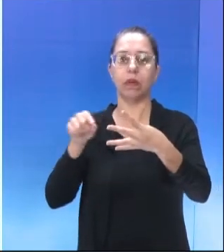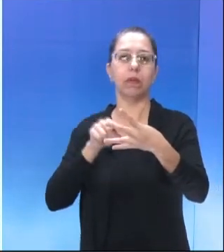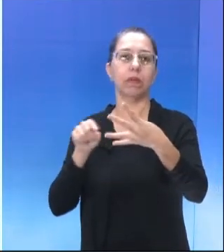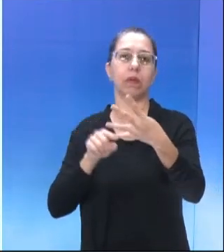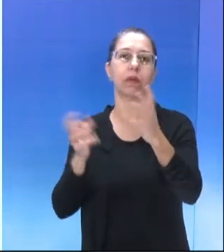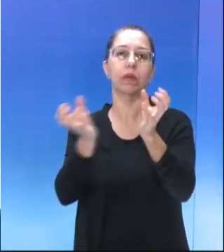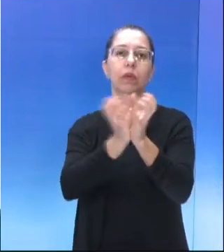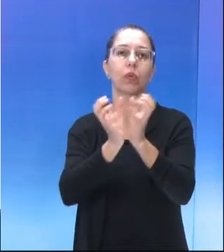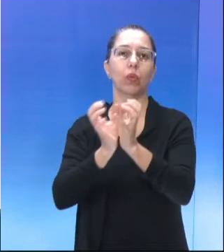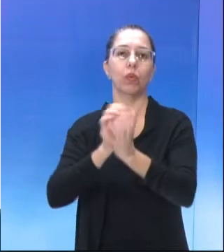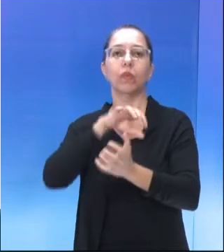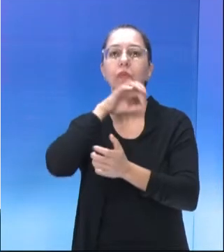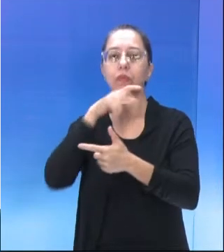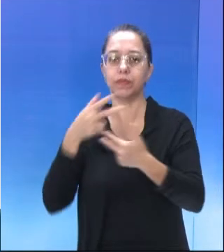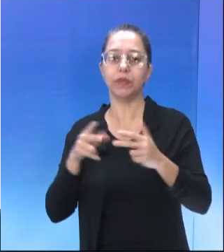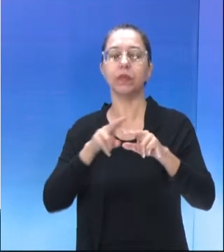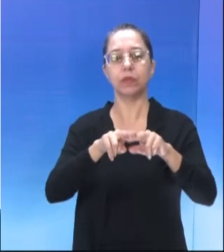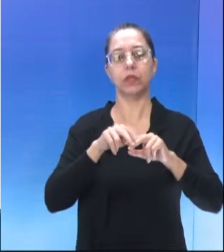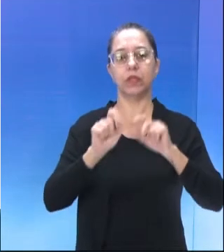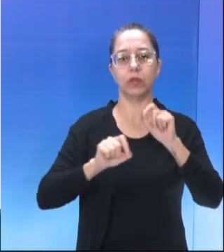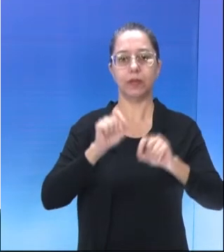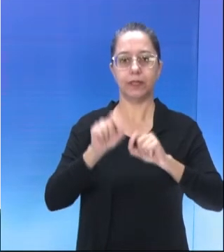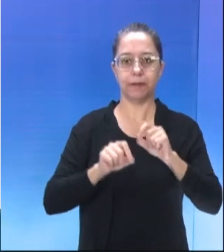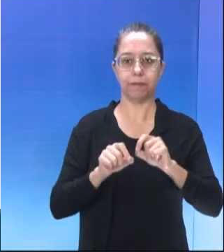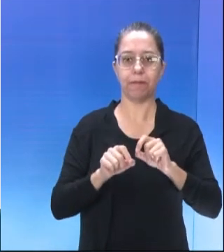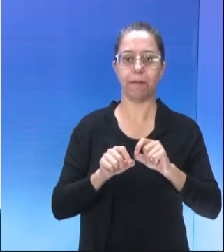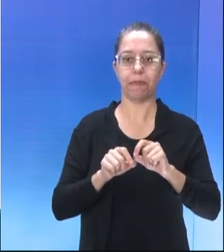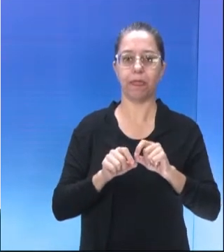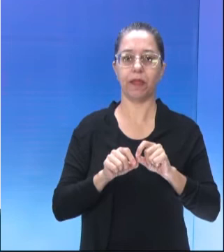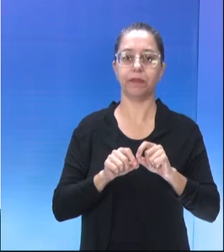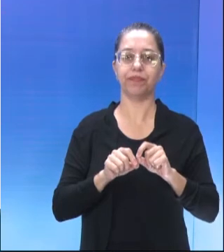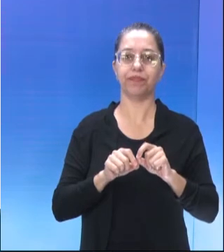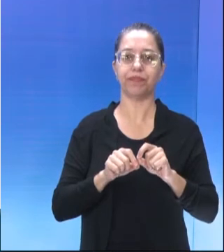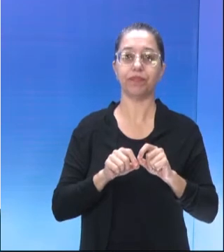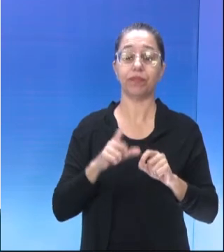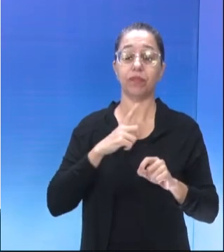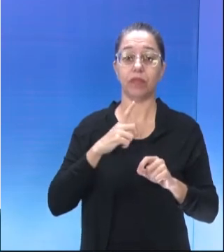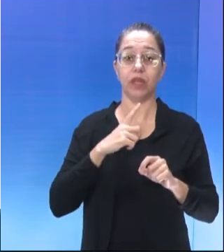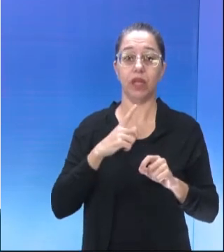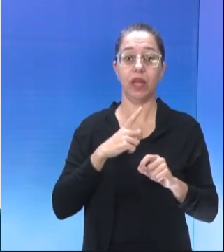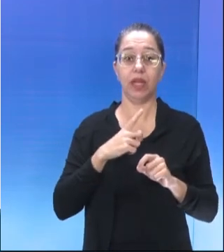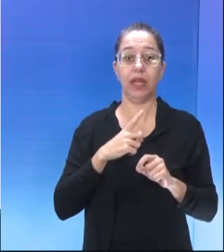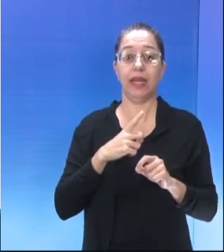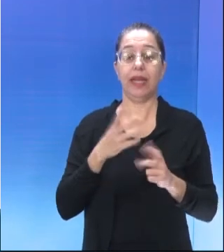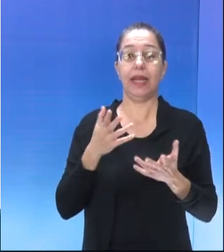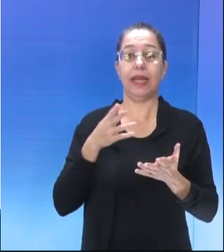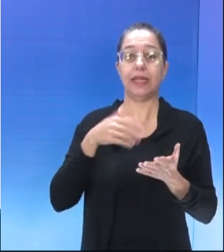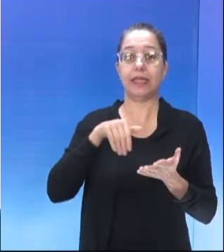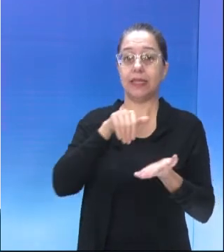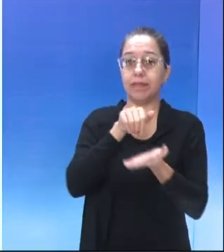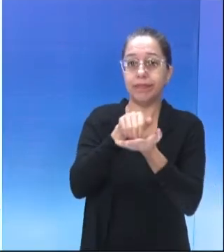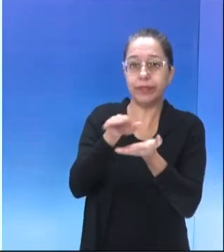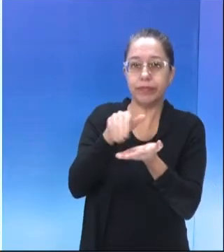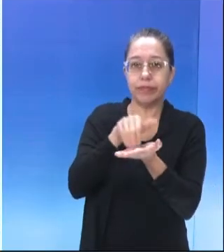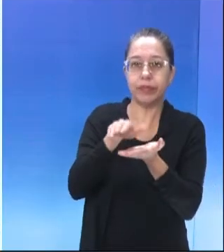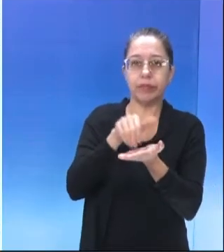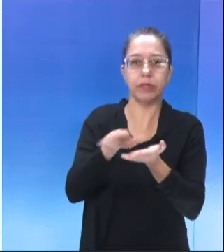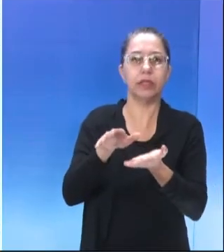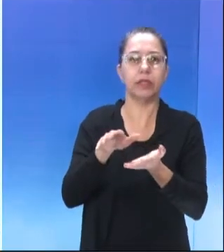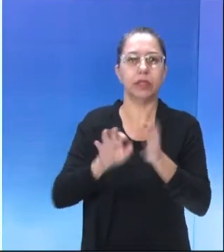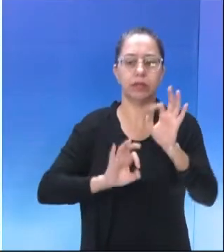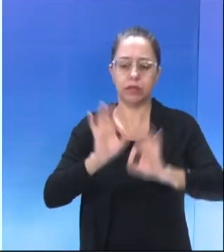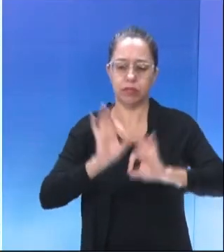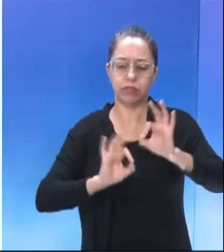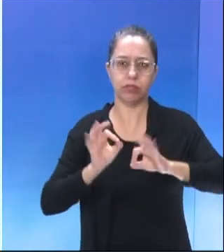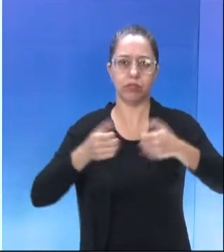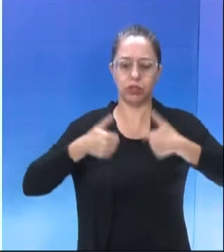essa eliminação de excretas nitrogenadas de forma concentrada são o que aqui? São excretas, aquilo que o